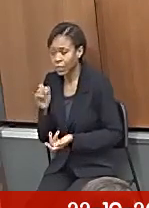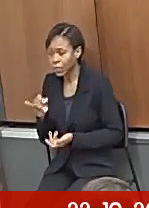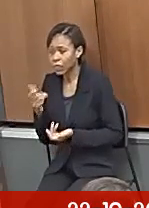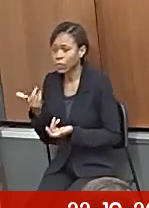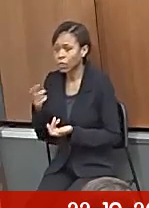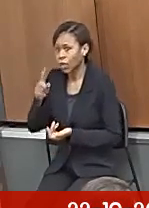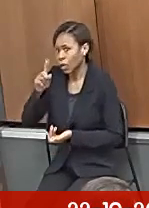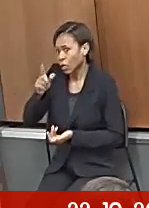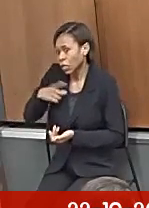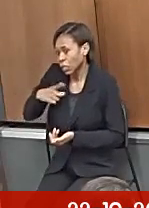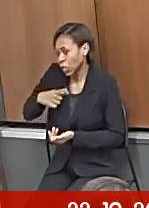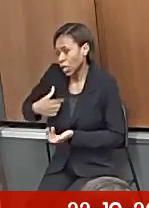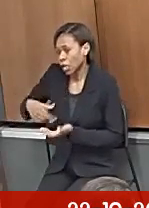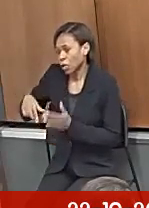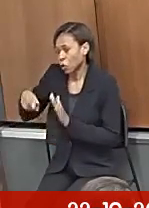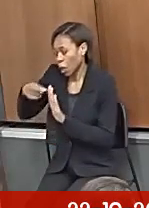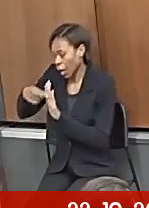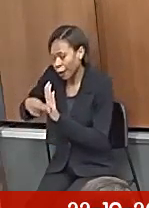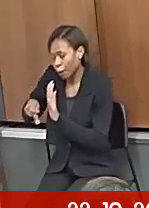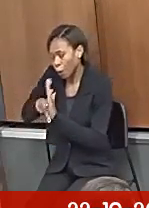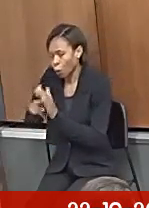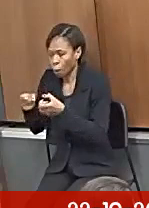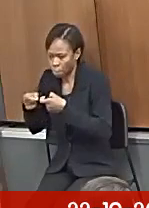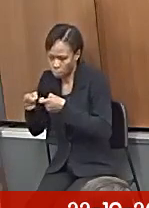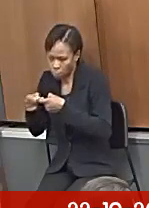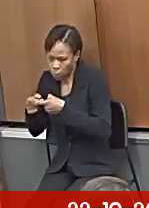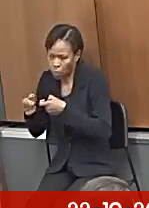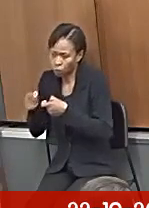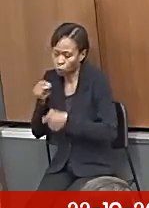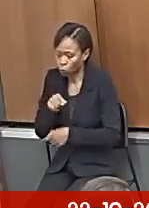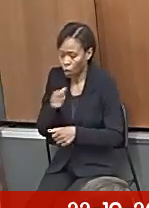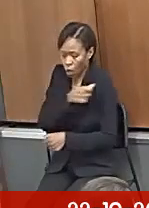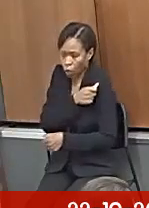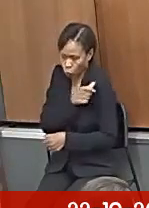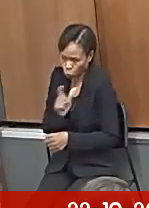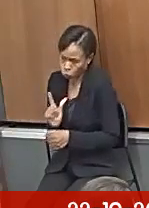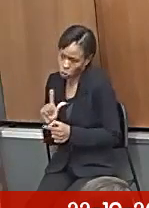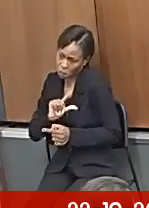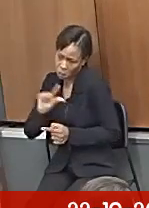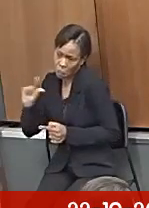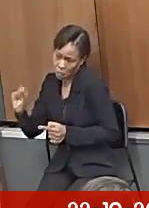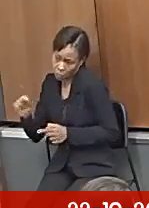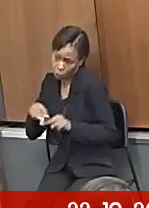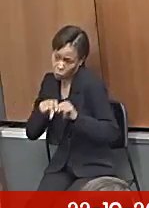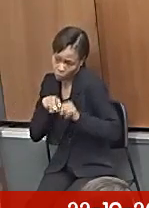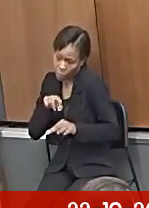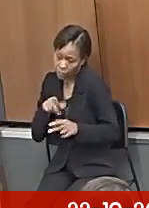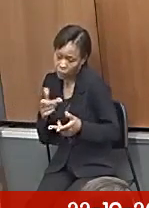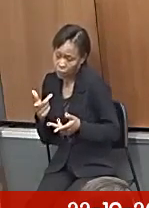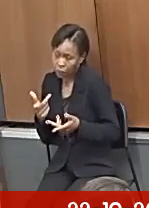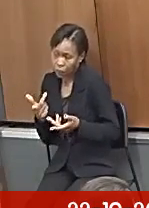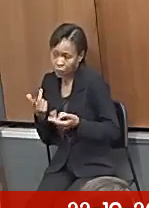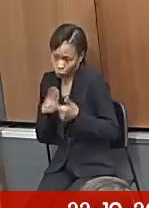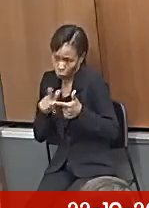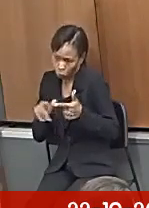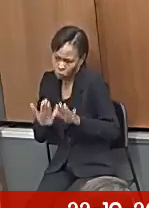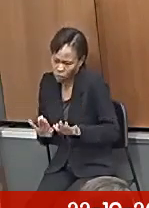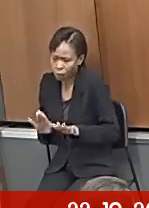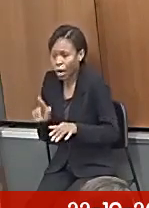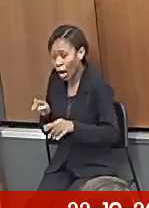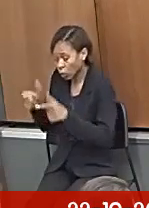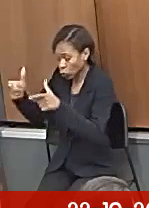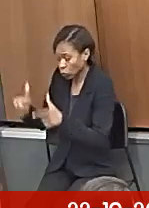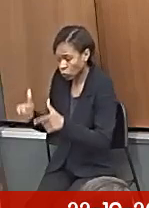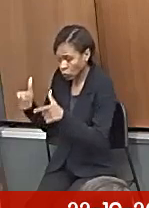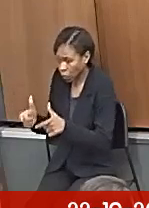determinação médica para que o aluno saia por algum motivo, ou que ele deu uma crise, existe um espaço onde a criança vai ser